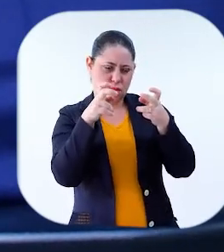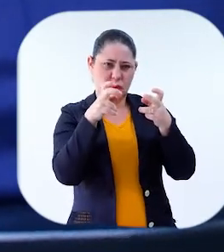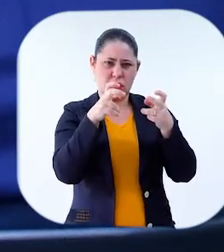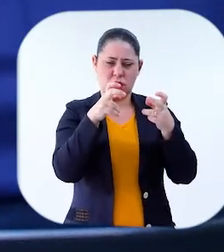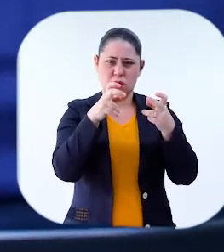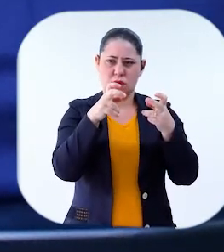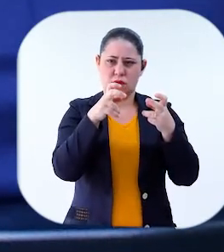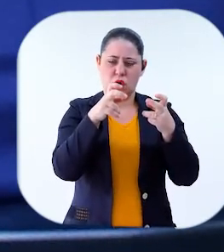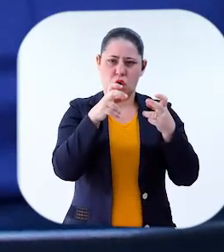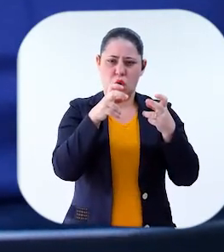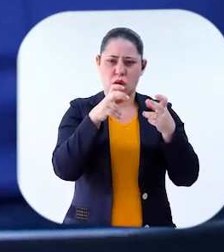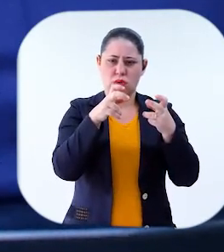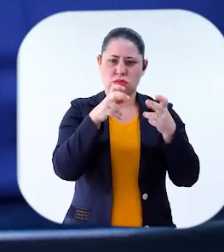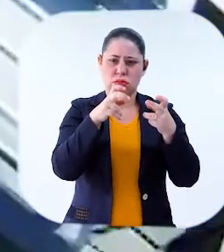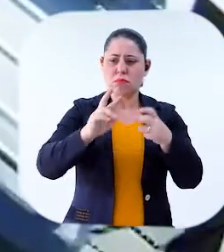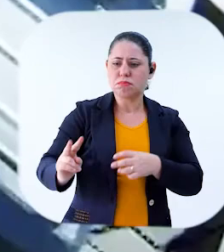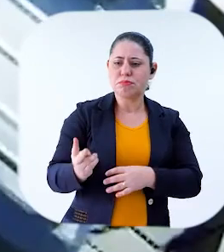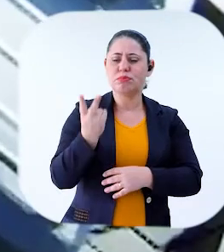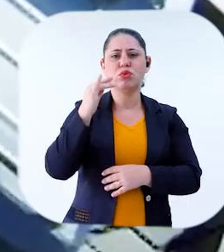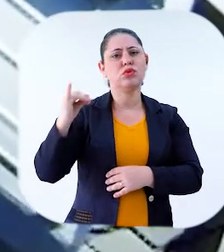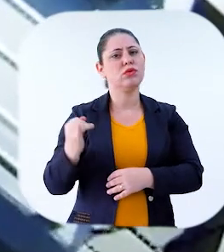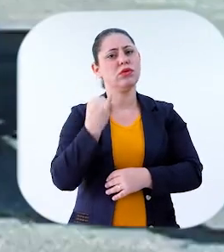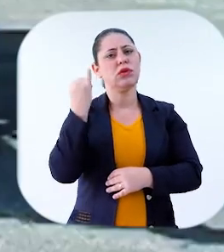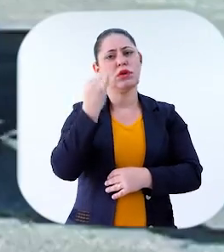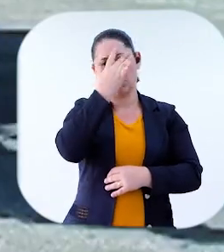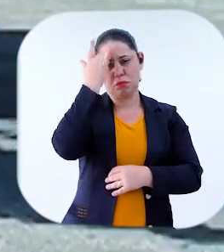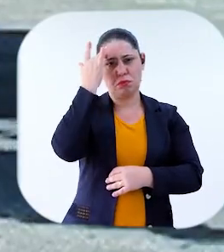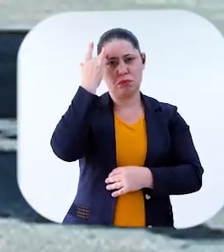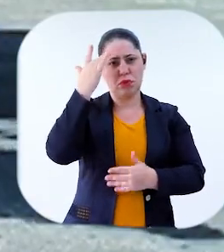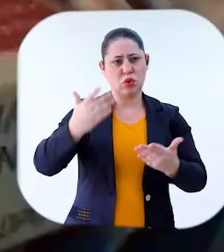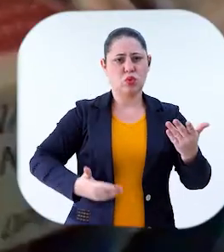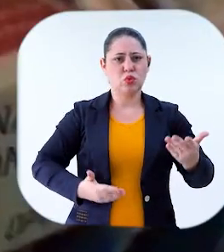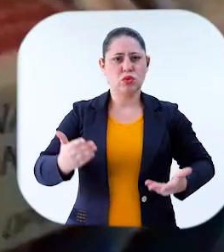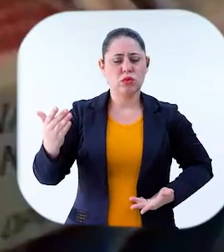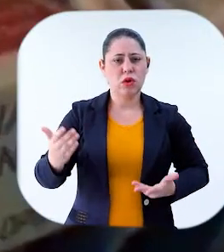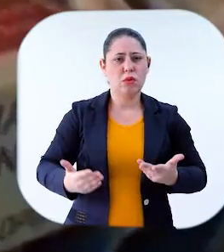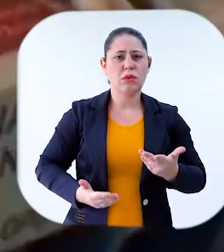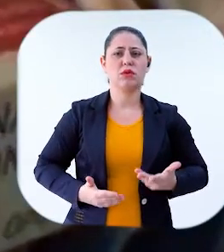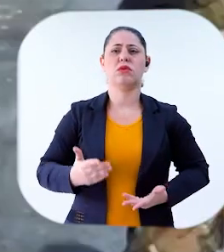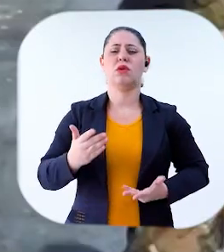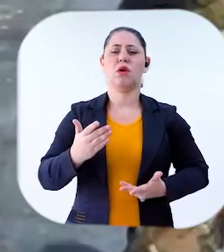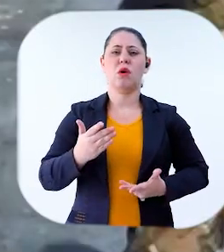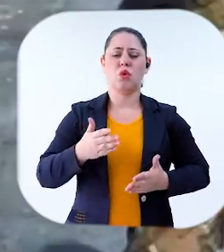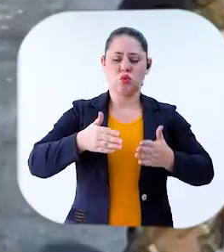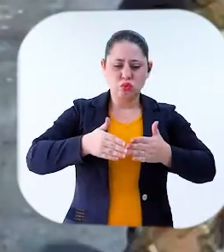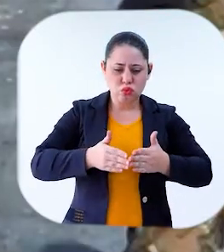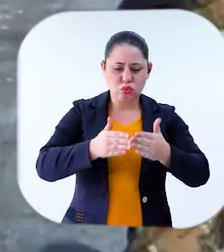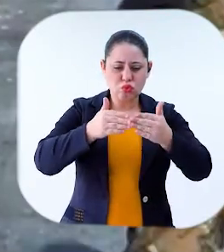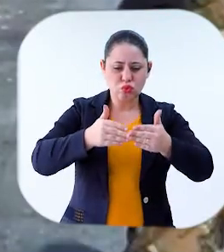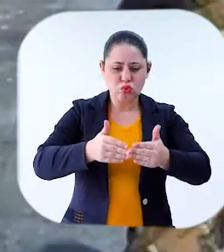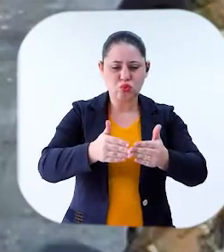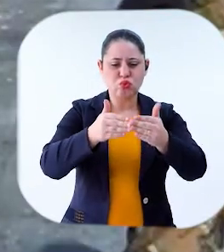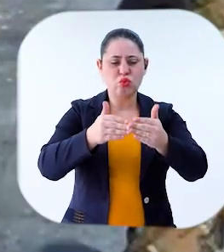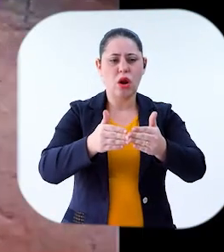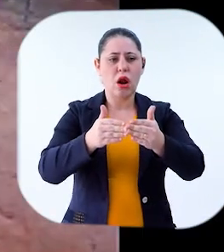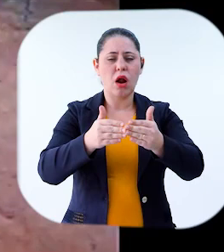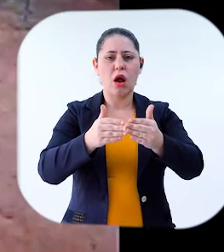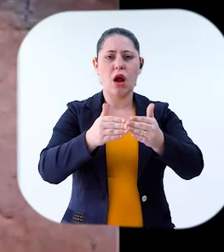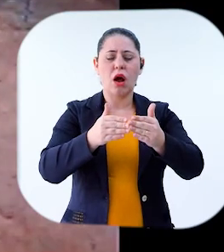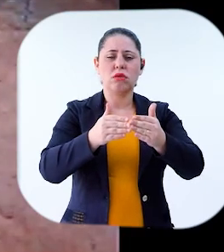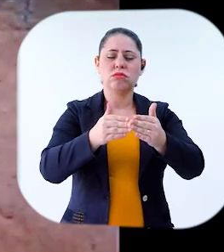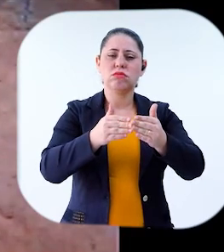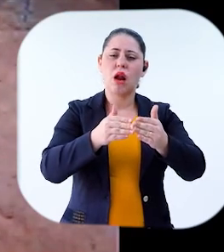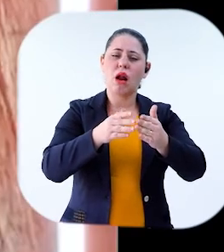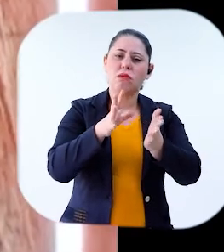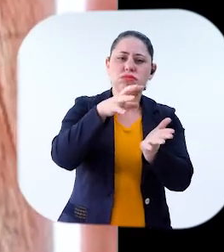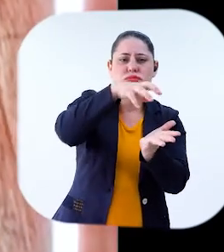percebe o valor do servidor da Justiça Eleitoral, né? Tem aquelas matérias que mostram eles indo nas lanchas, atravessando o rio para levar para as